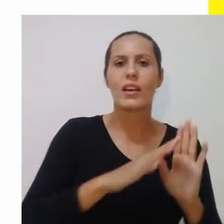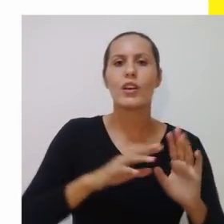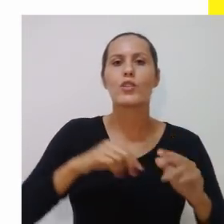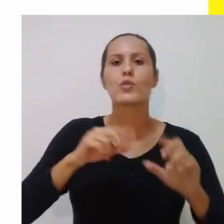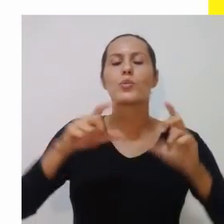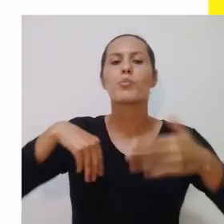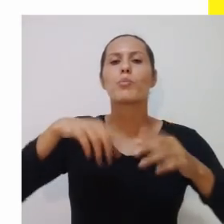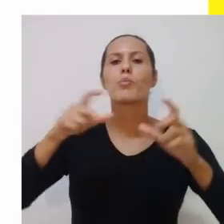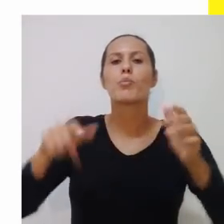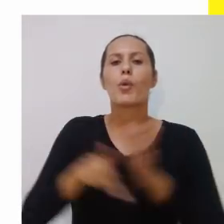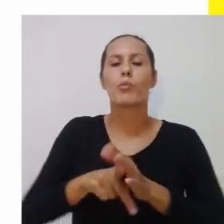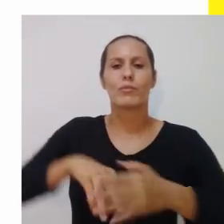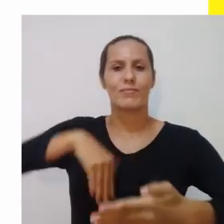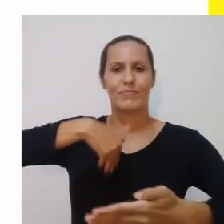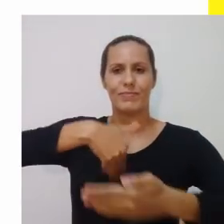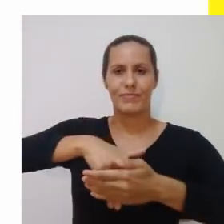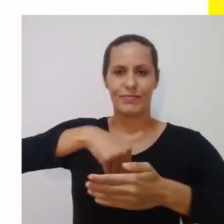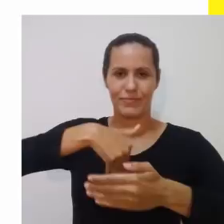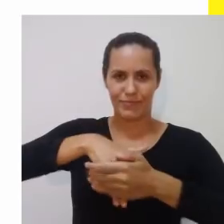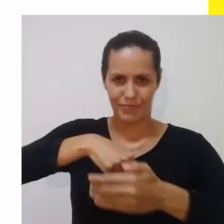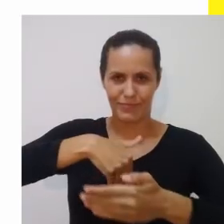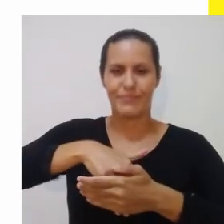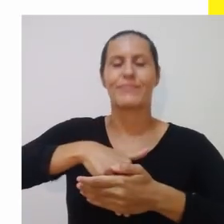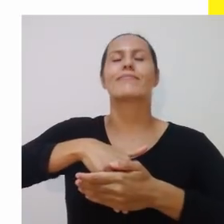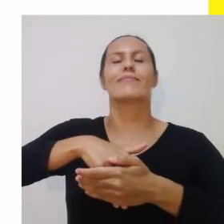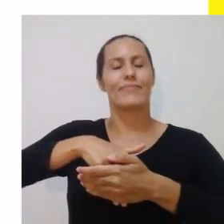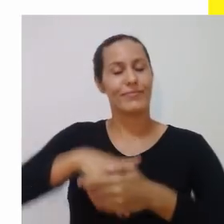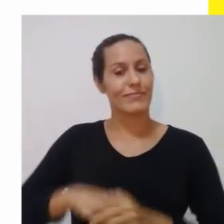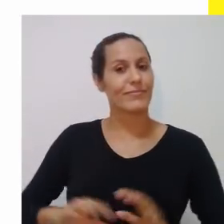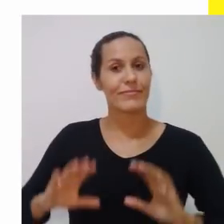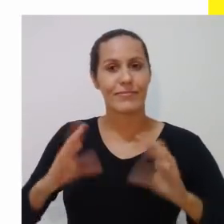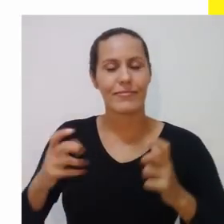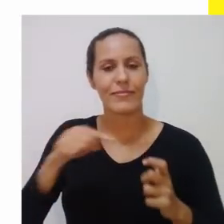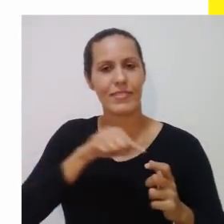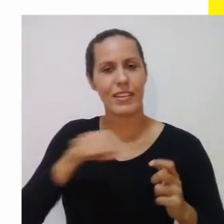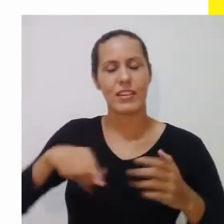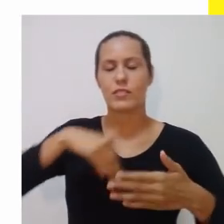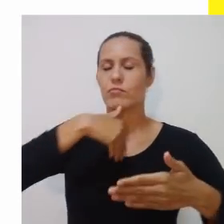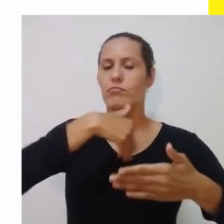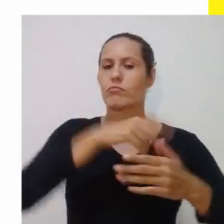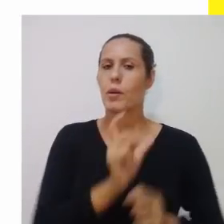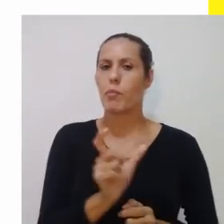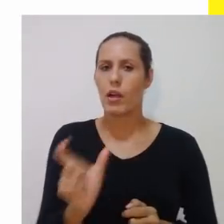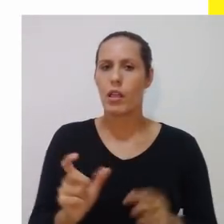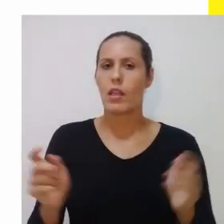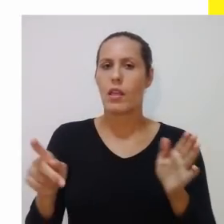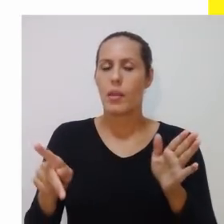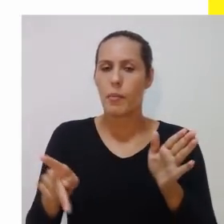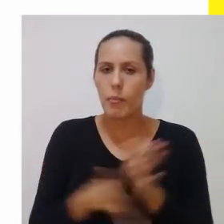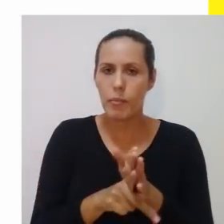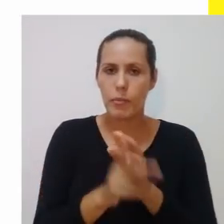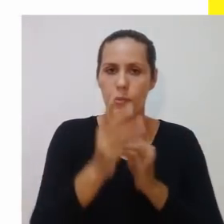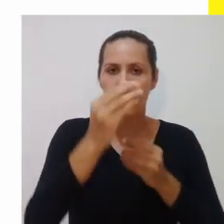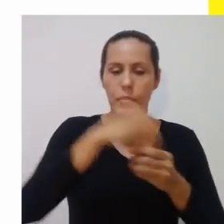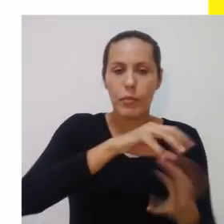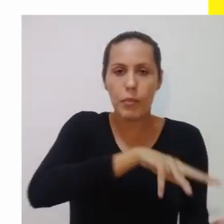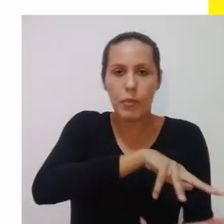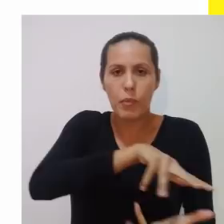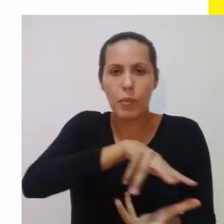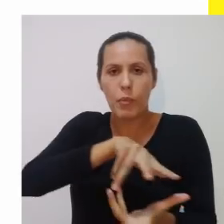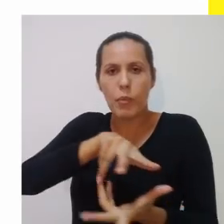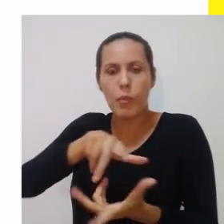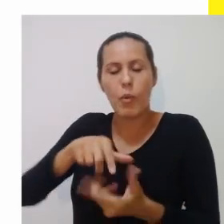de futebol. Com certeza, essas palavras pertencem ao universo